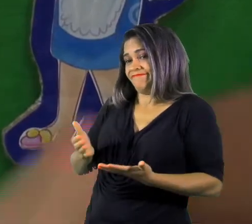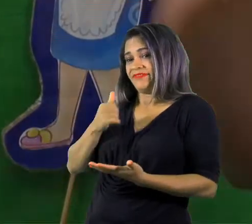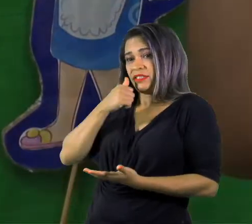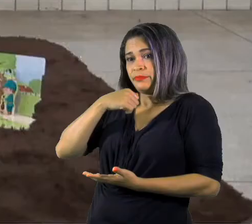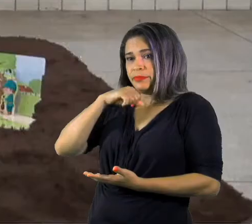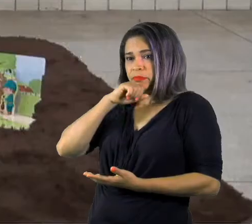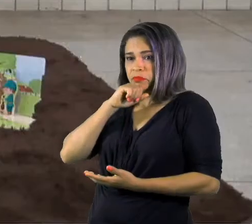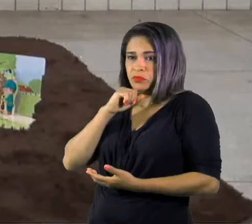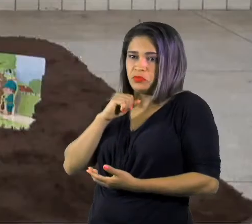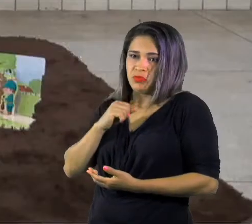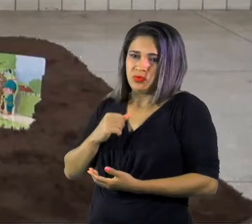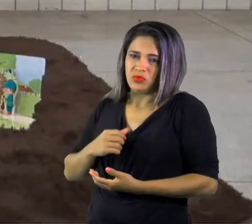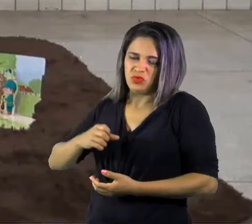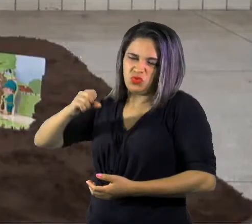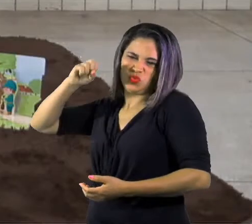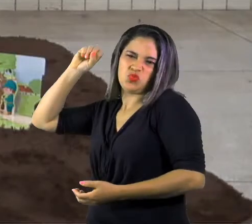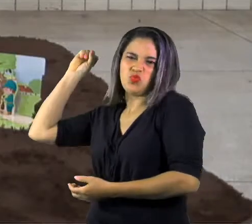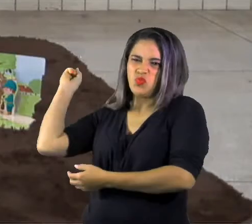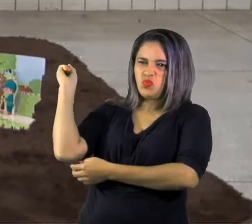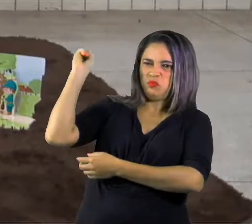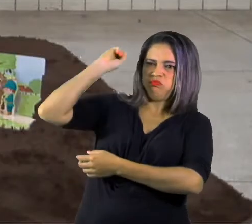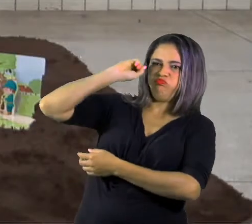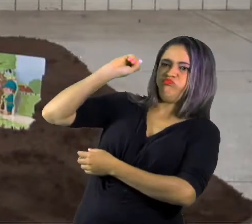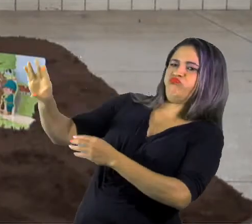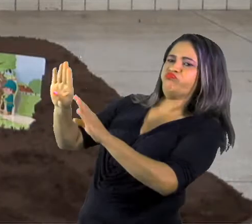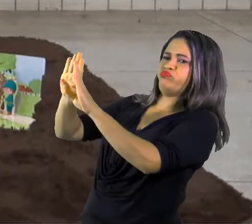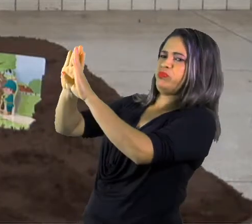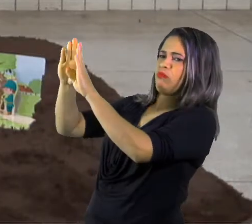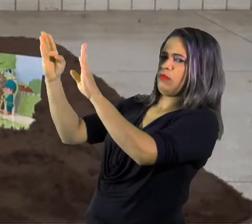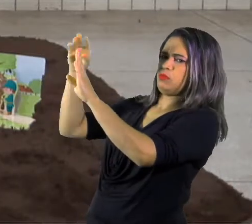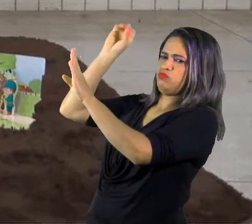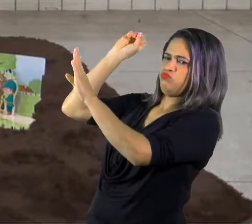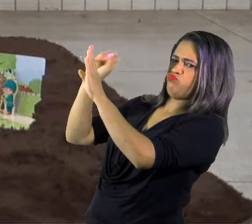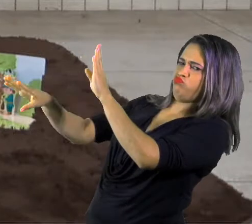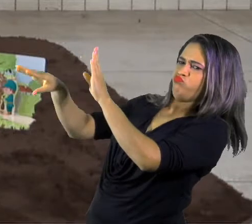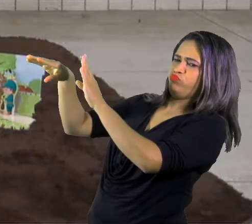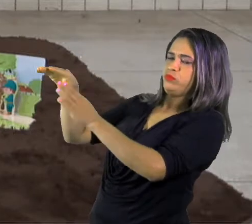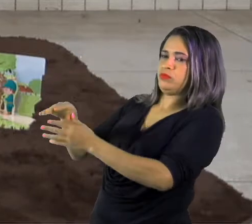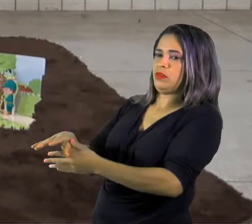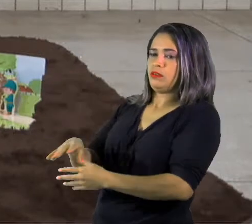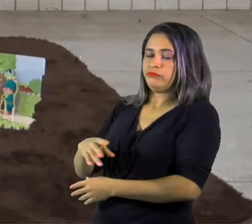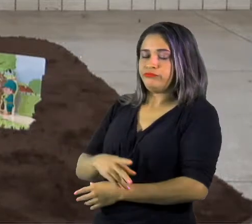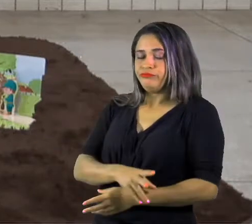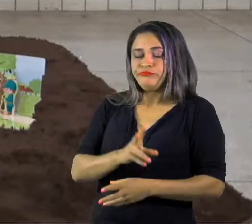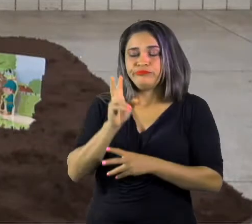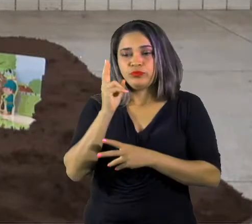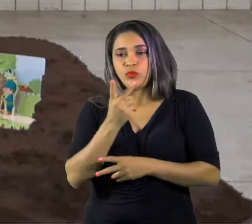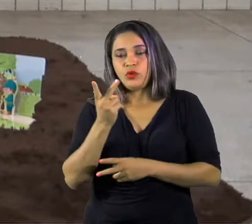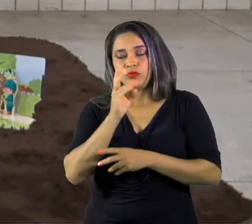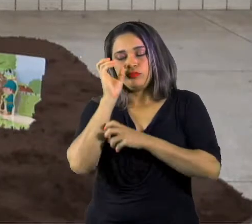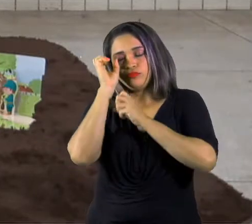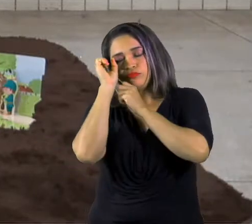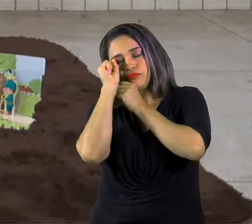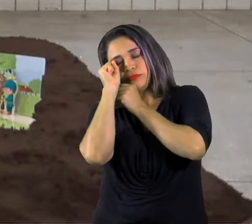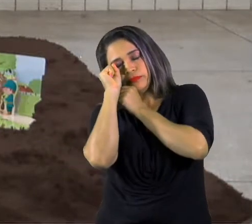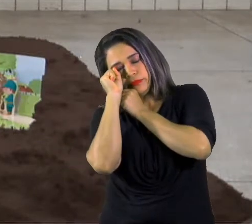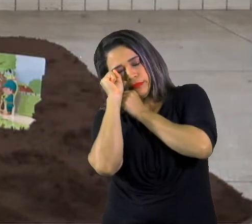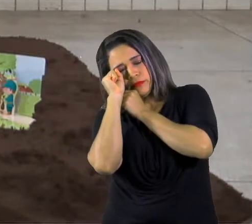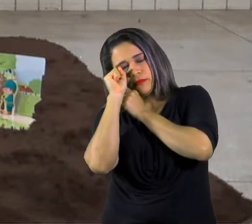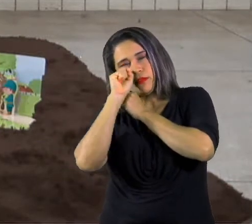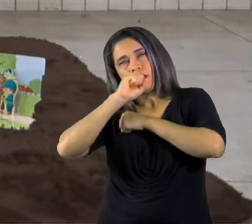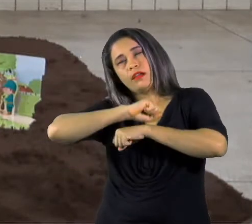chateada, jogou esses feijãozinhos pela janela e eles foram dormir. No outro